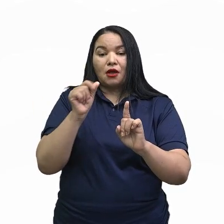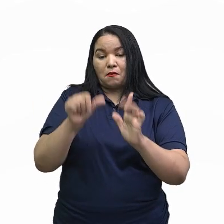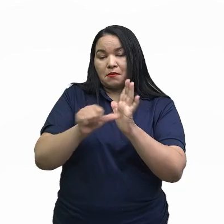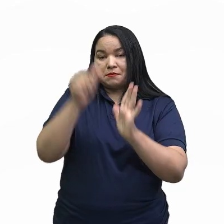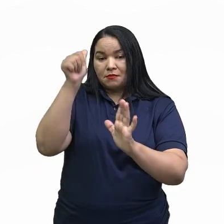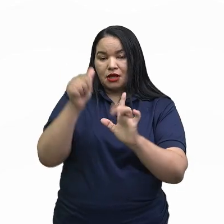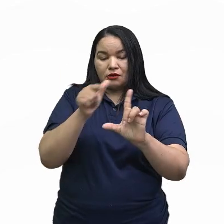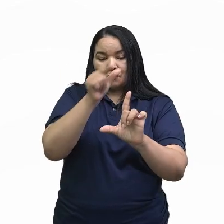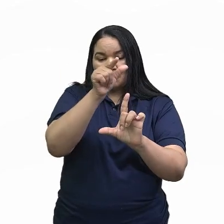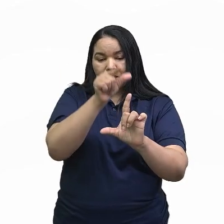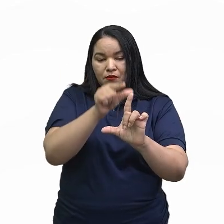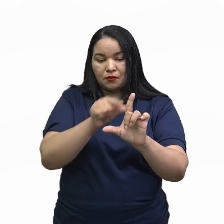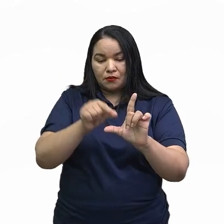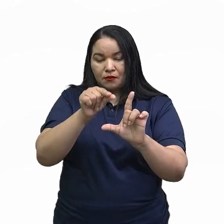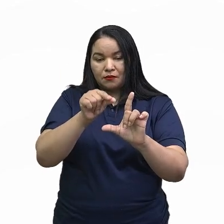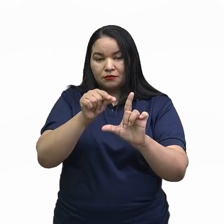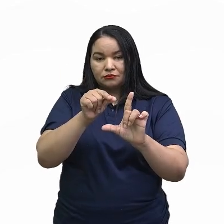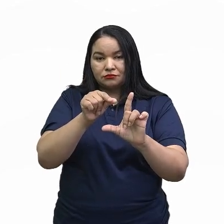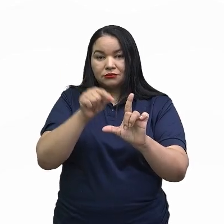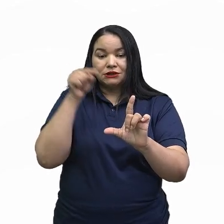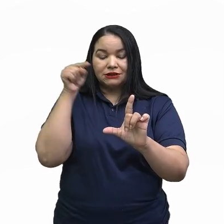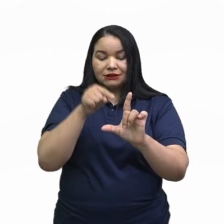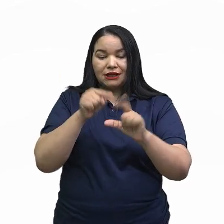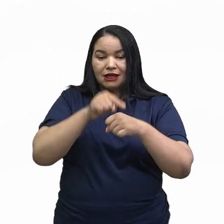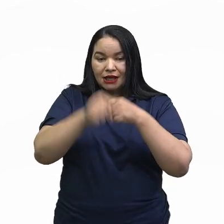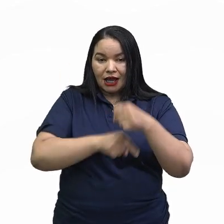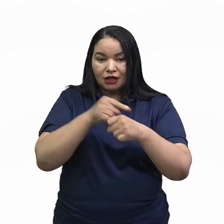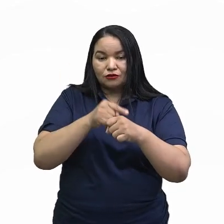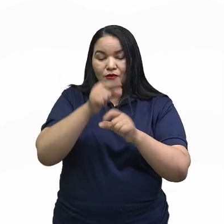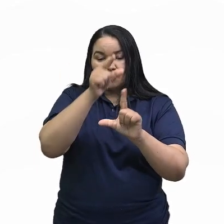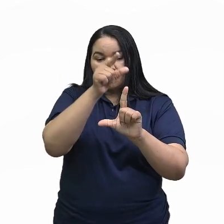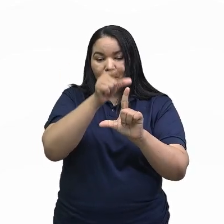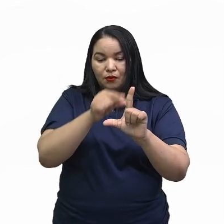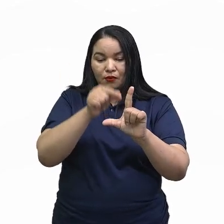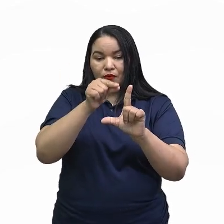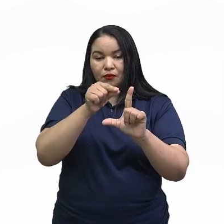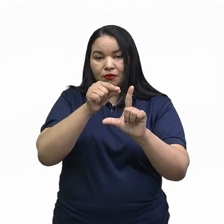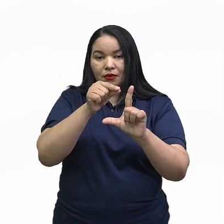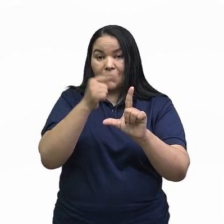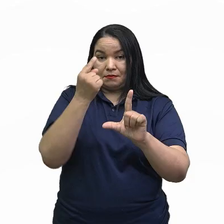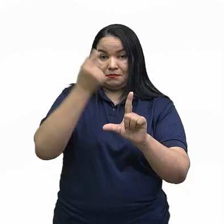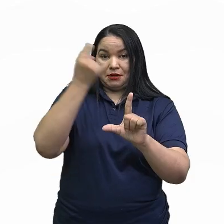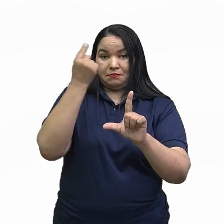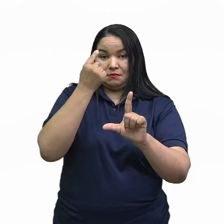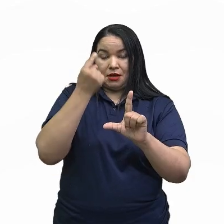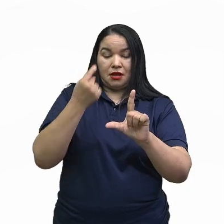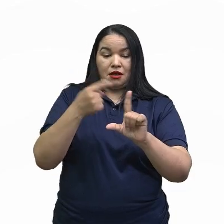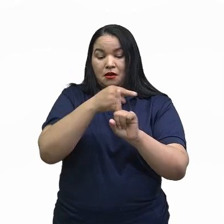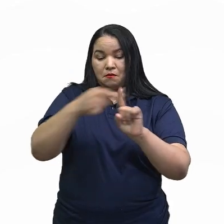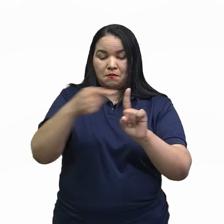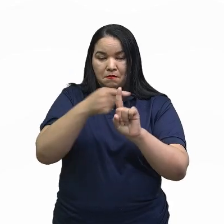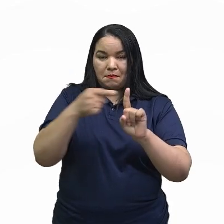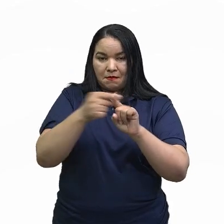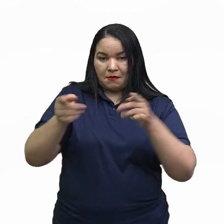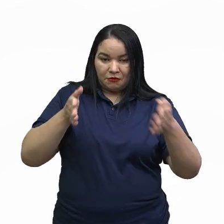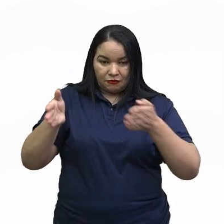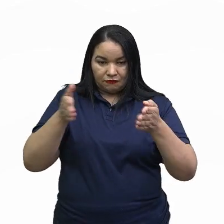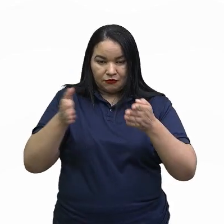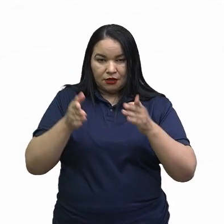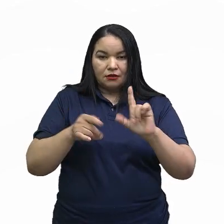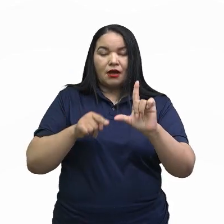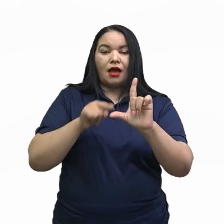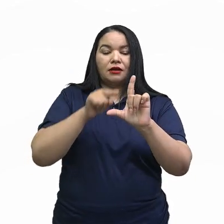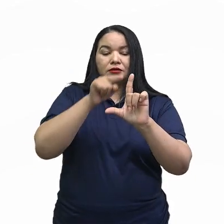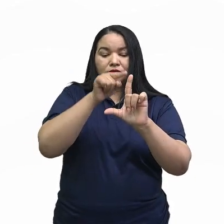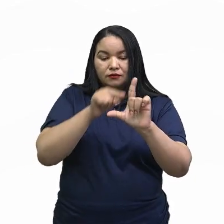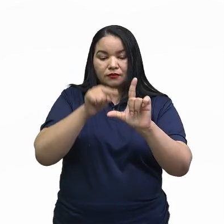metade daquele átomo decaiu, tá? E isso a gente considera como a primeira meia-vida dele, tá? E aí, a cada